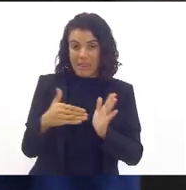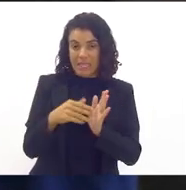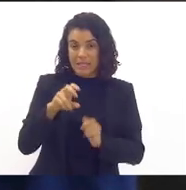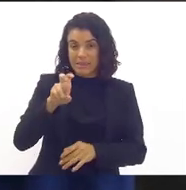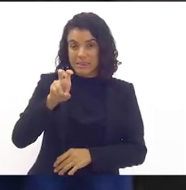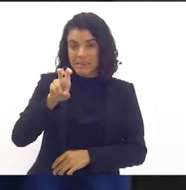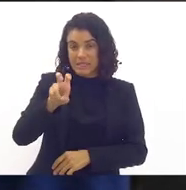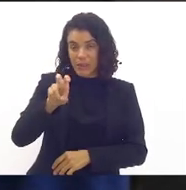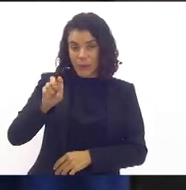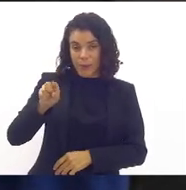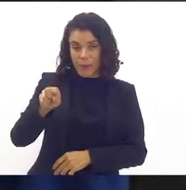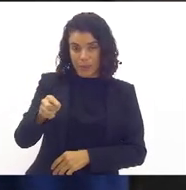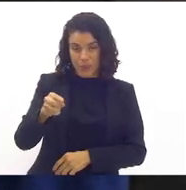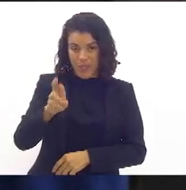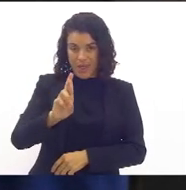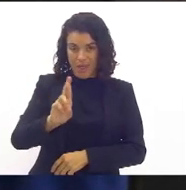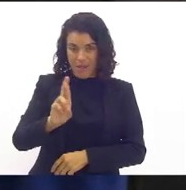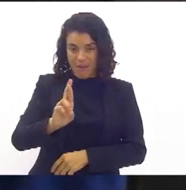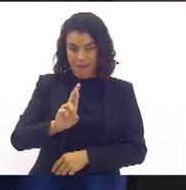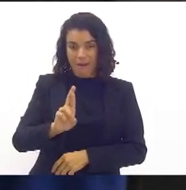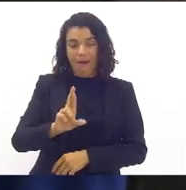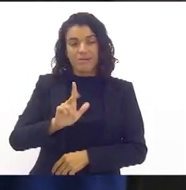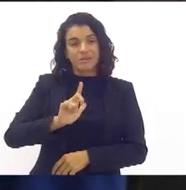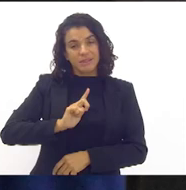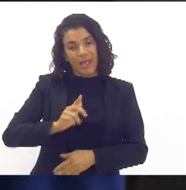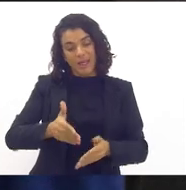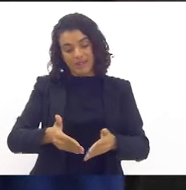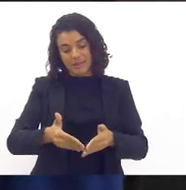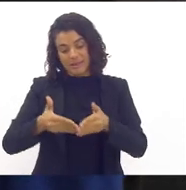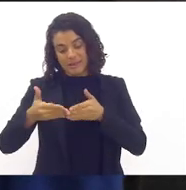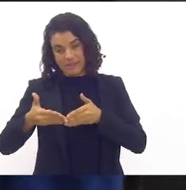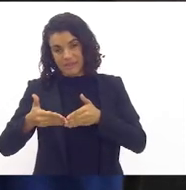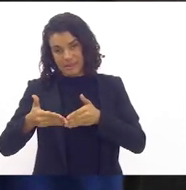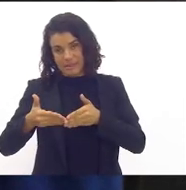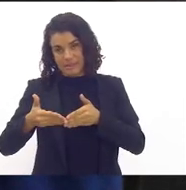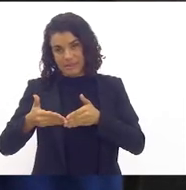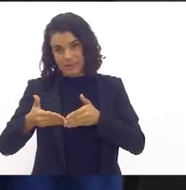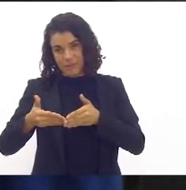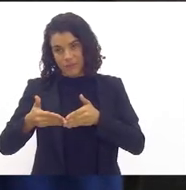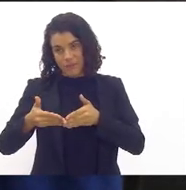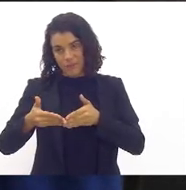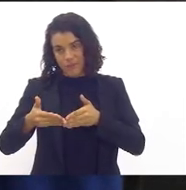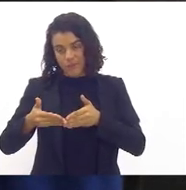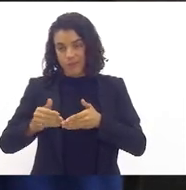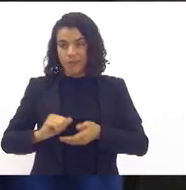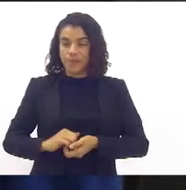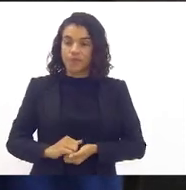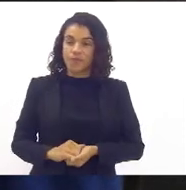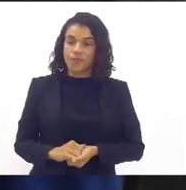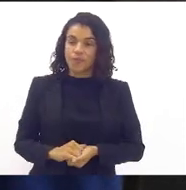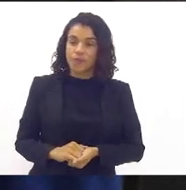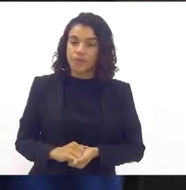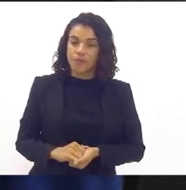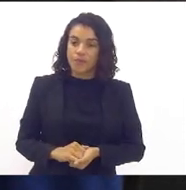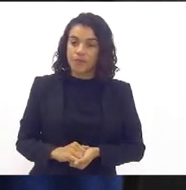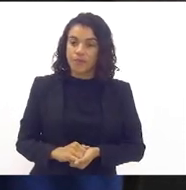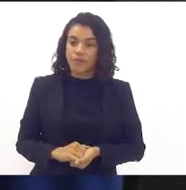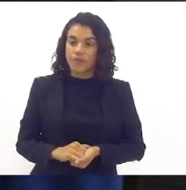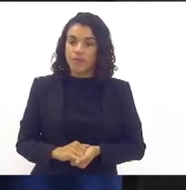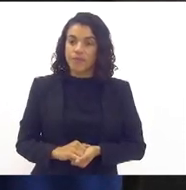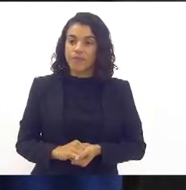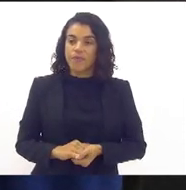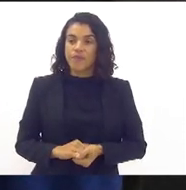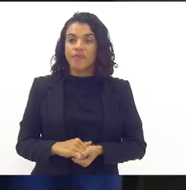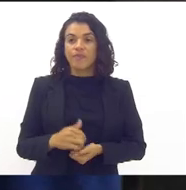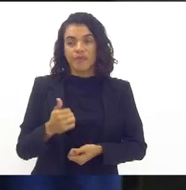até 5 mil reais, isento. Fique isento. Eu peguei ontem o belo